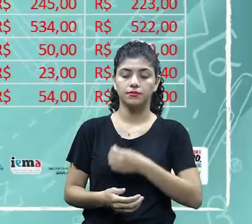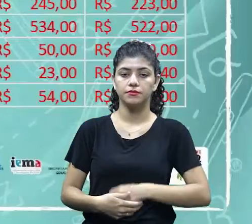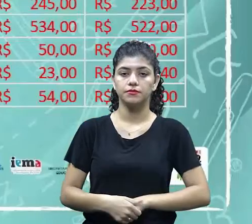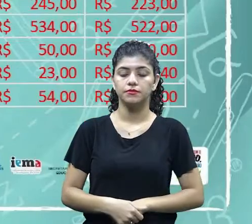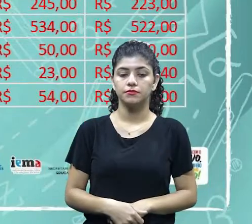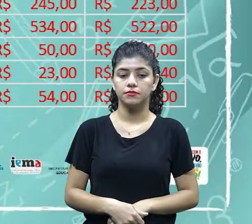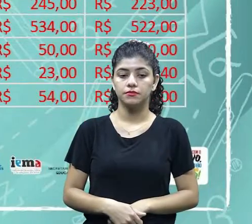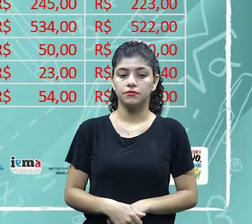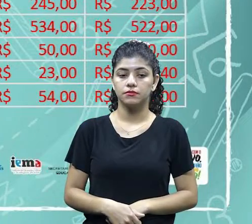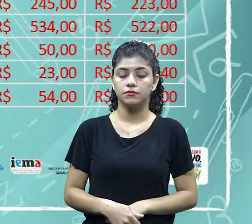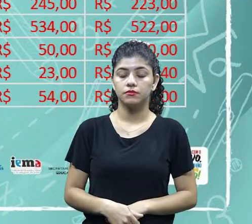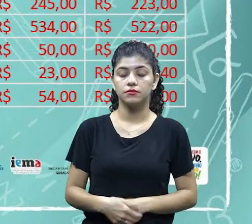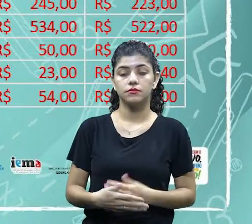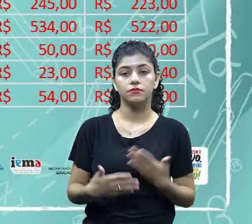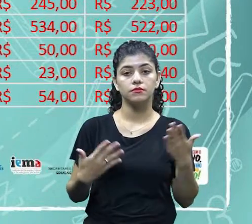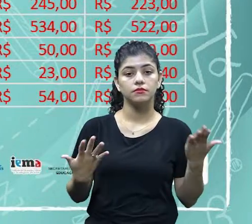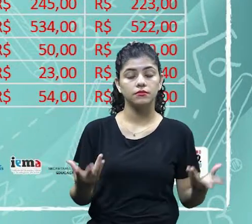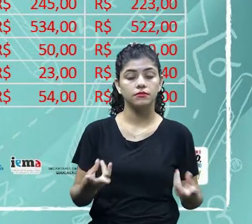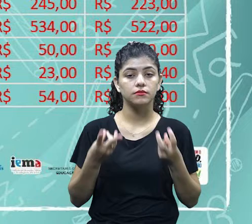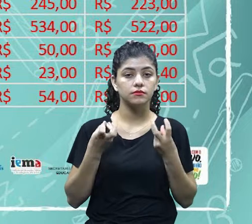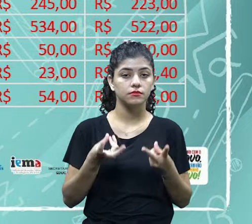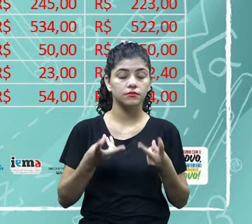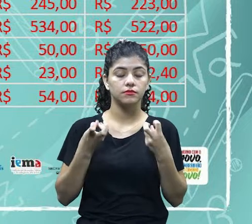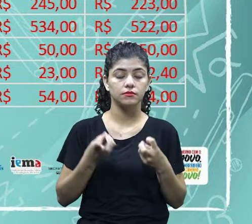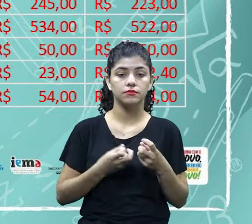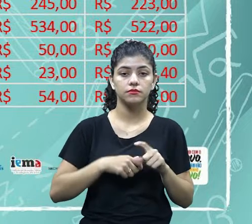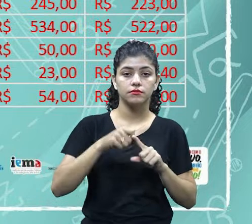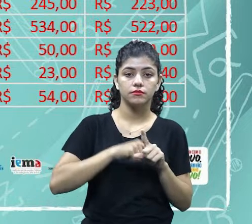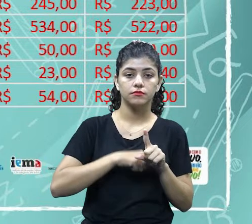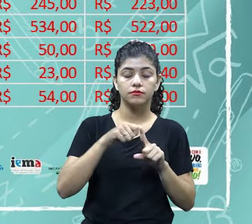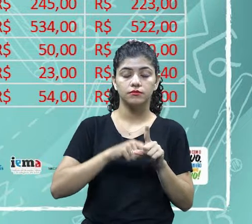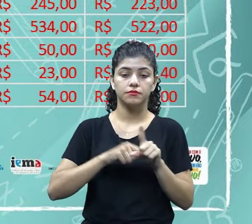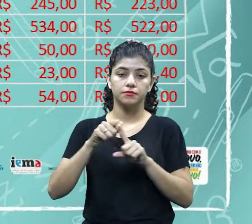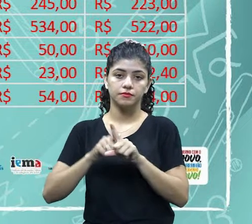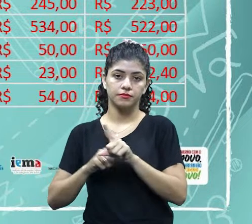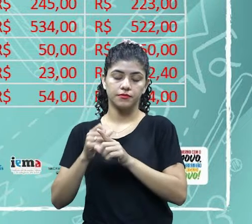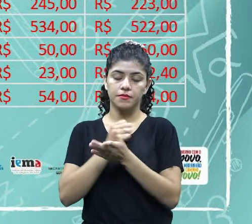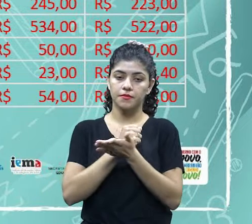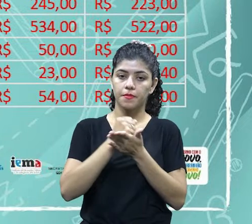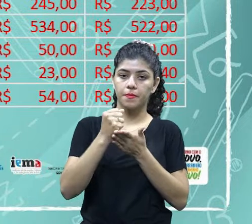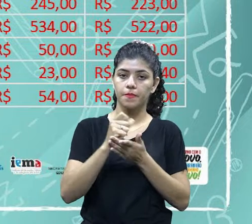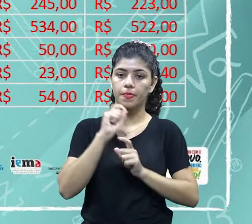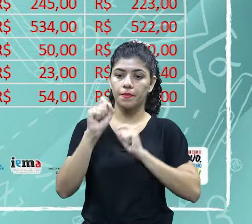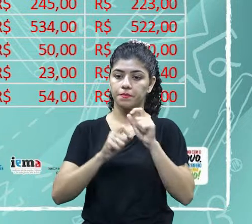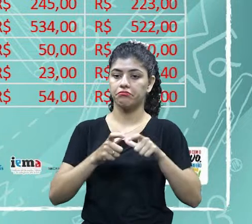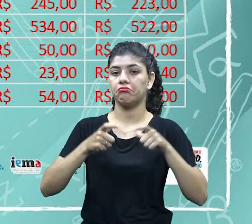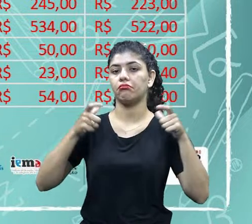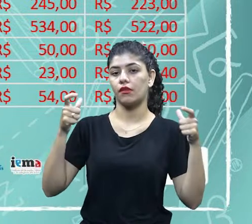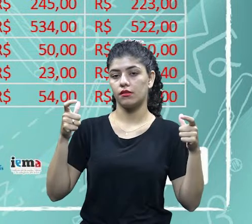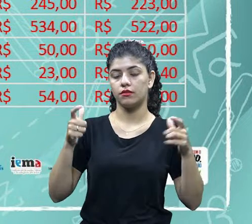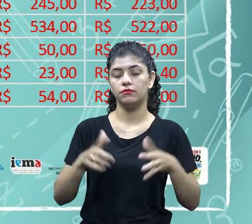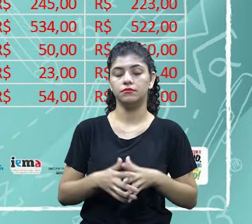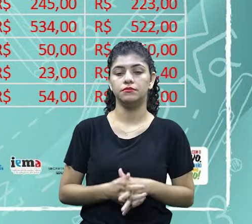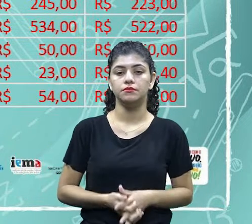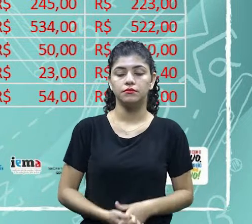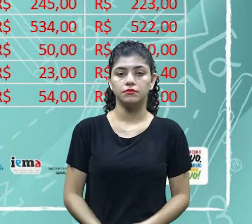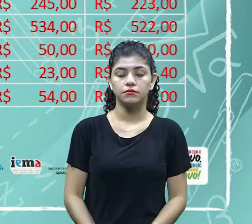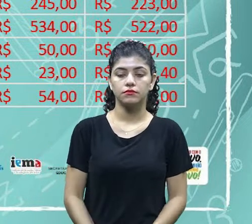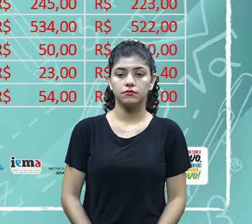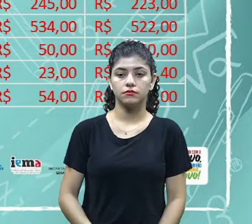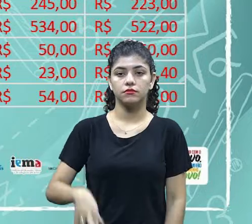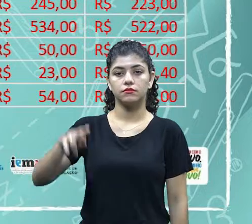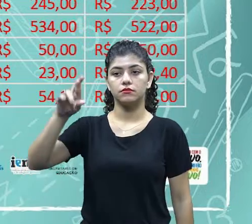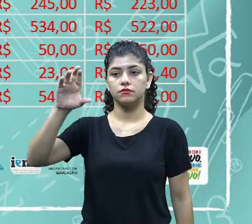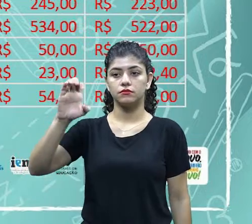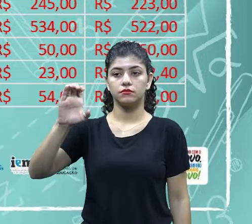enfim. Então, vejam que todo mês que passa, a receita aumenta. Quando eu falo receita,